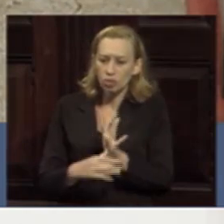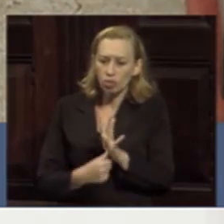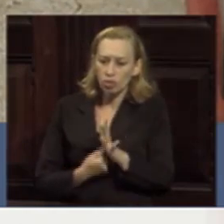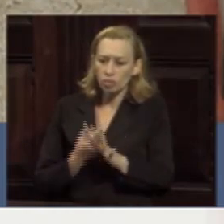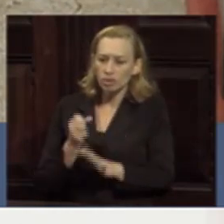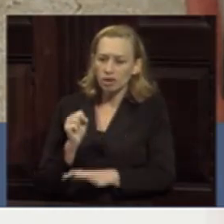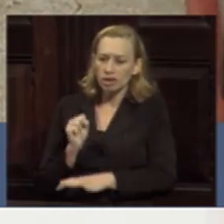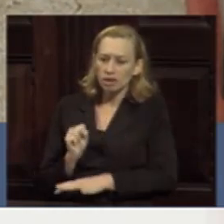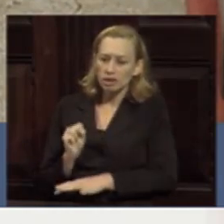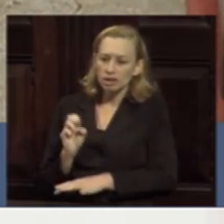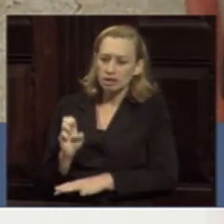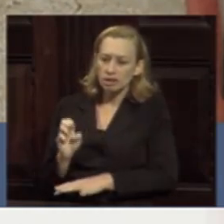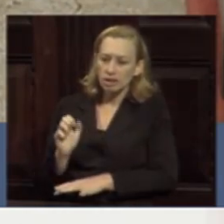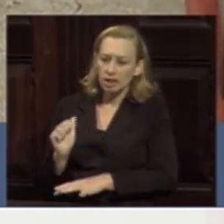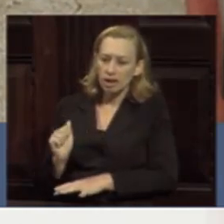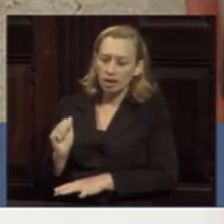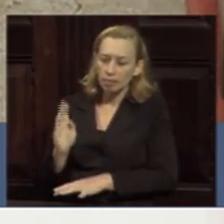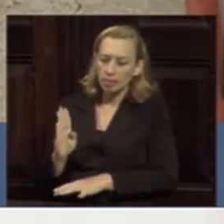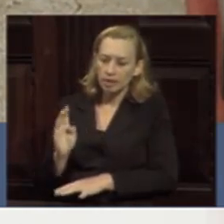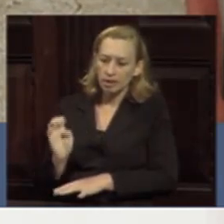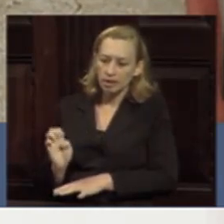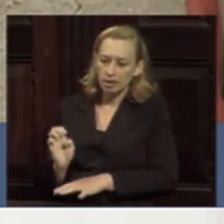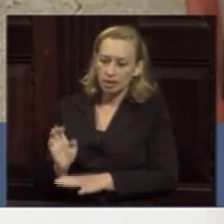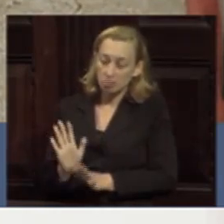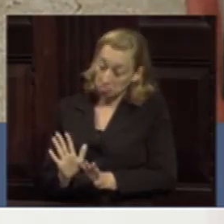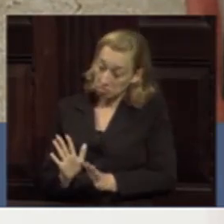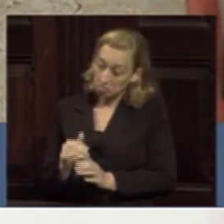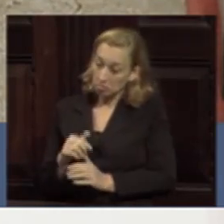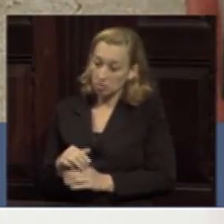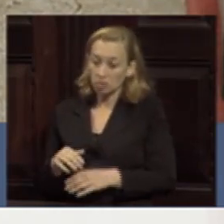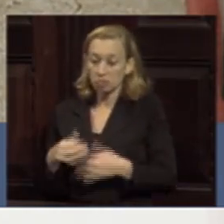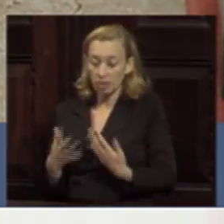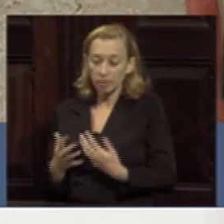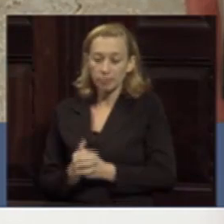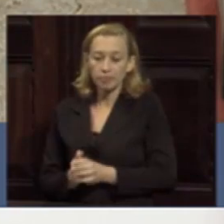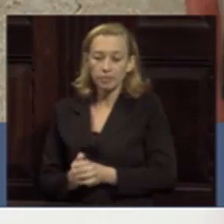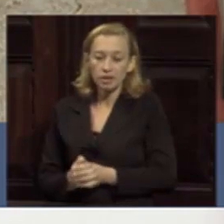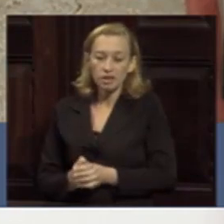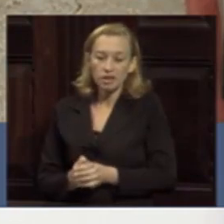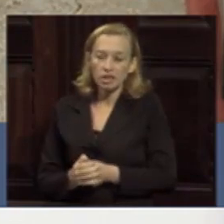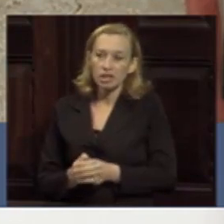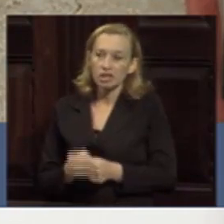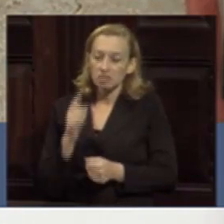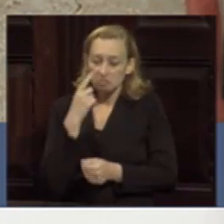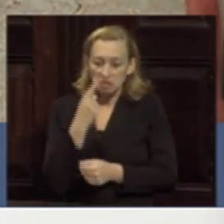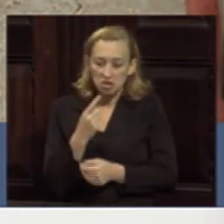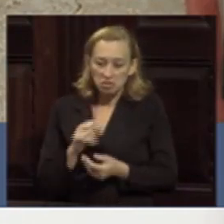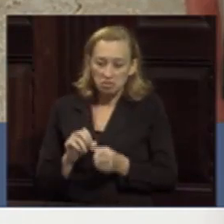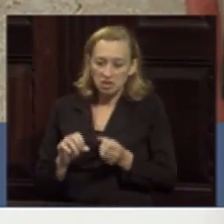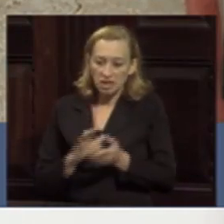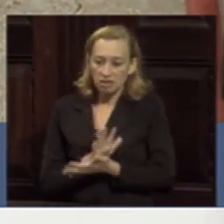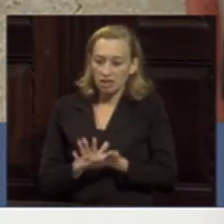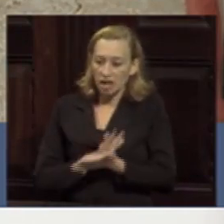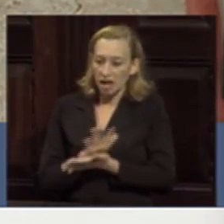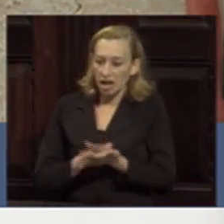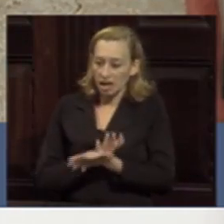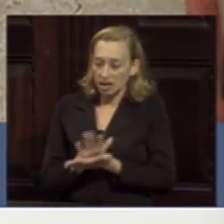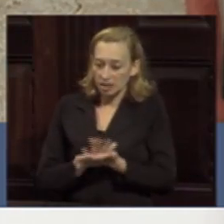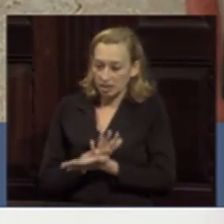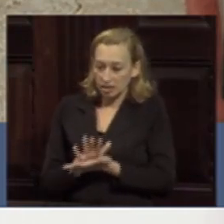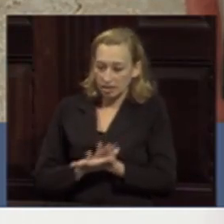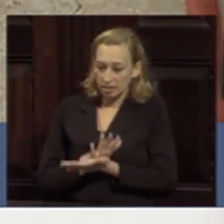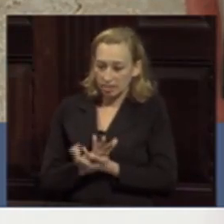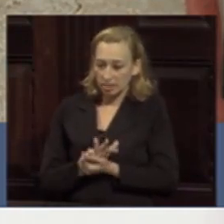SEAB. Pois bem, o Ministério Público até hoje não fez nada quanto ao roubo da